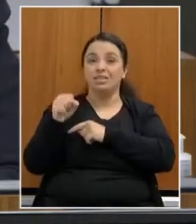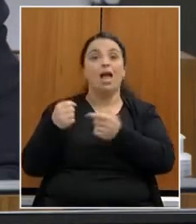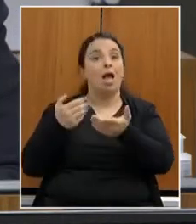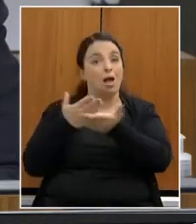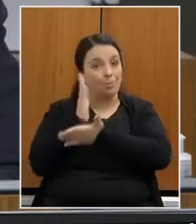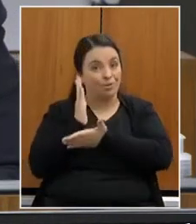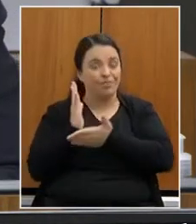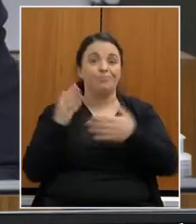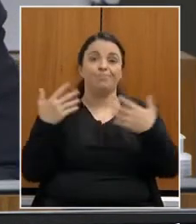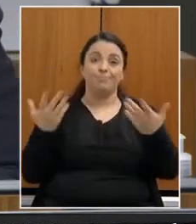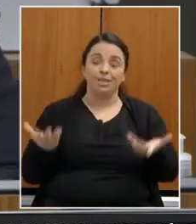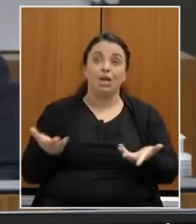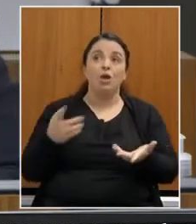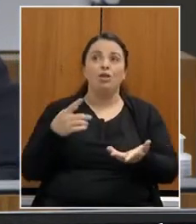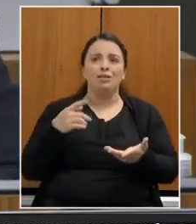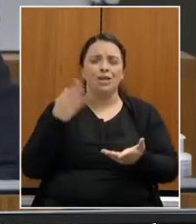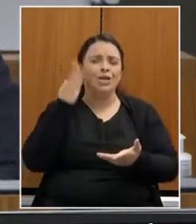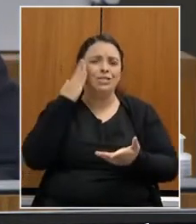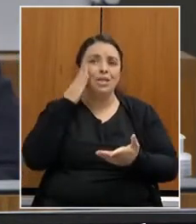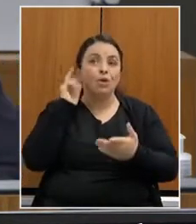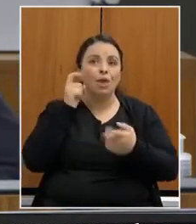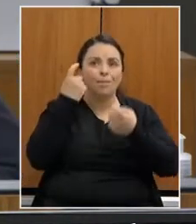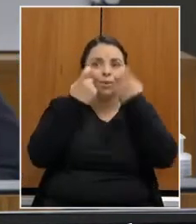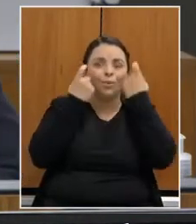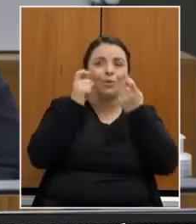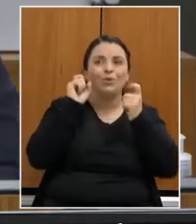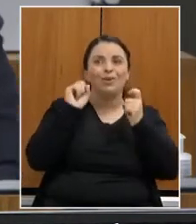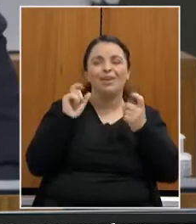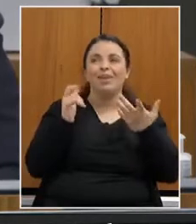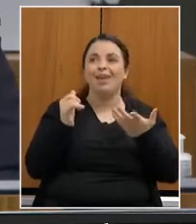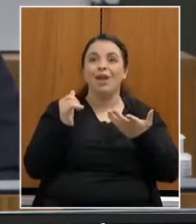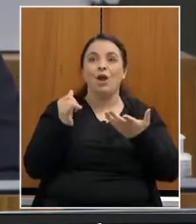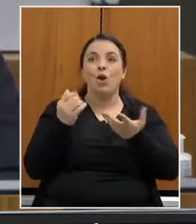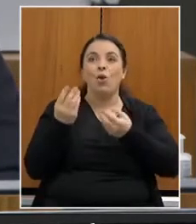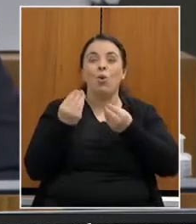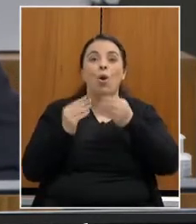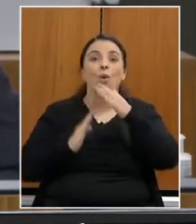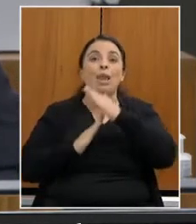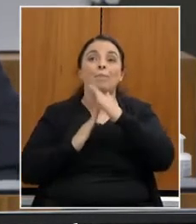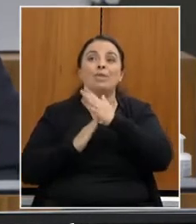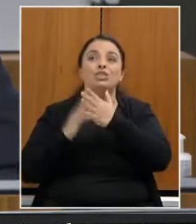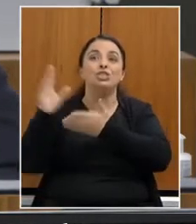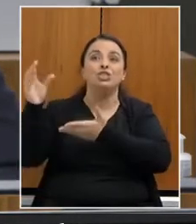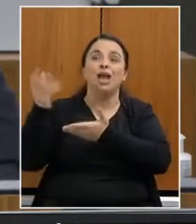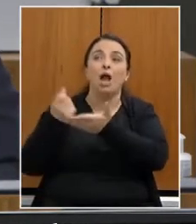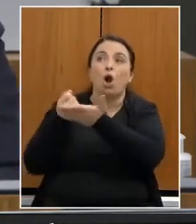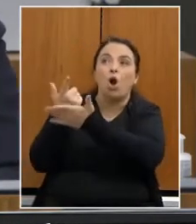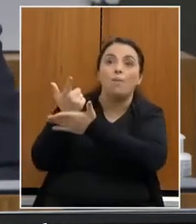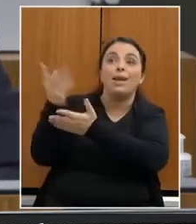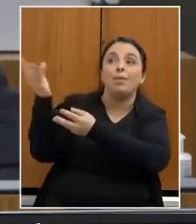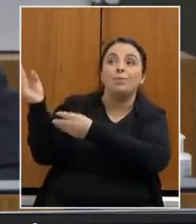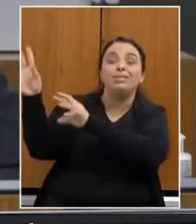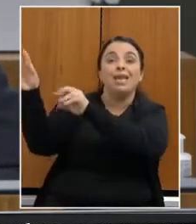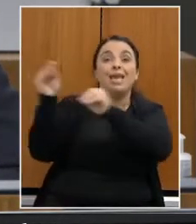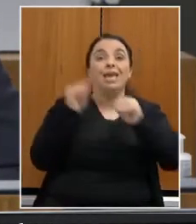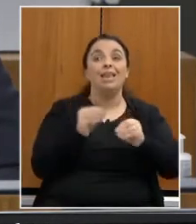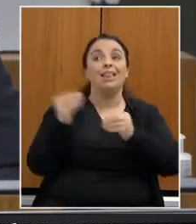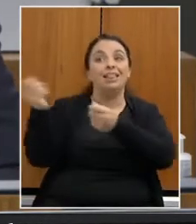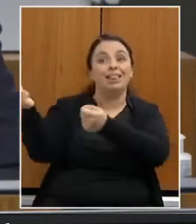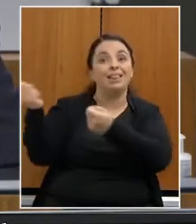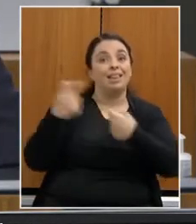é o prazo de entrega não adianta chegar a vacina em outubro porque a expectativa é que a gente já vacine todos até em outubro